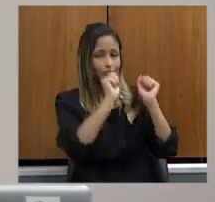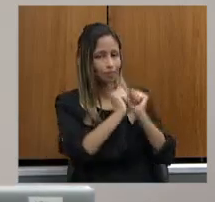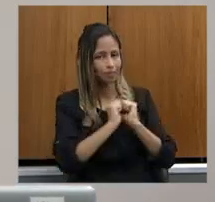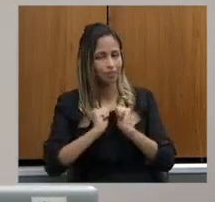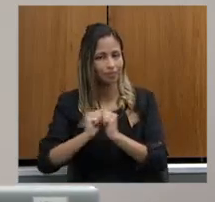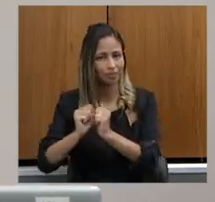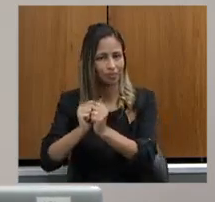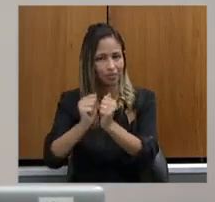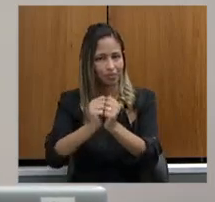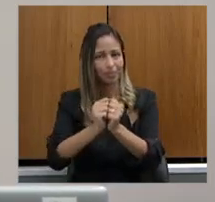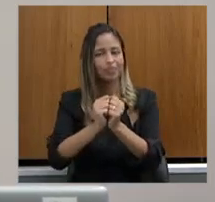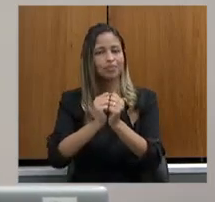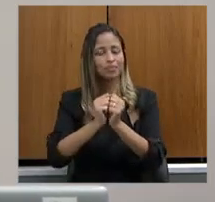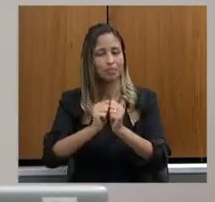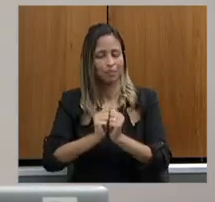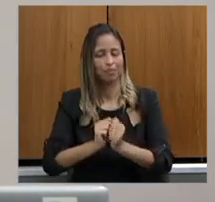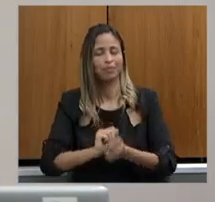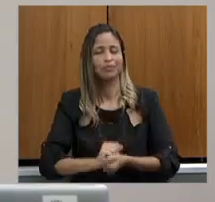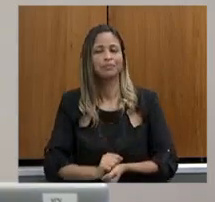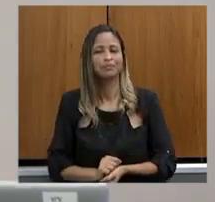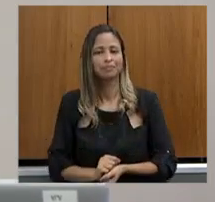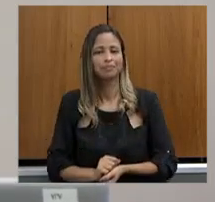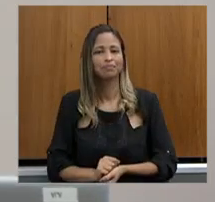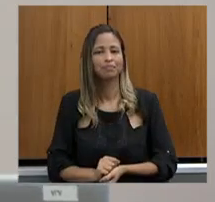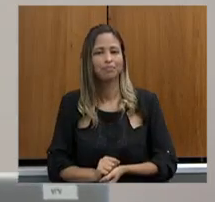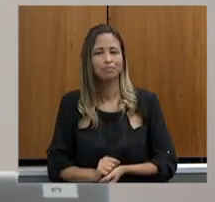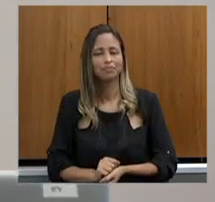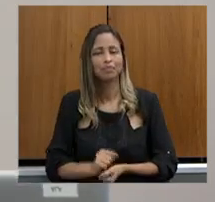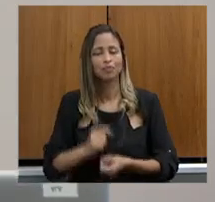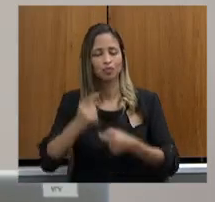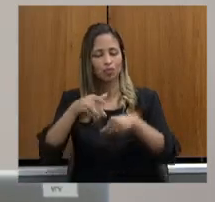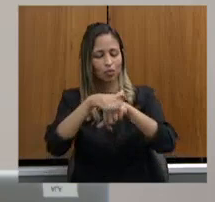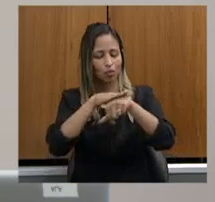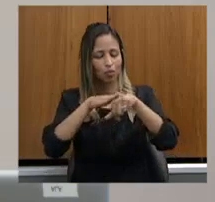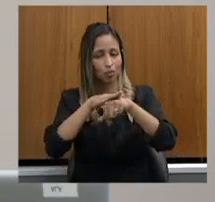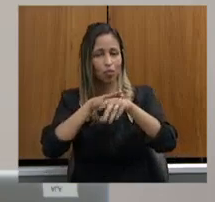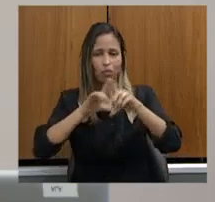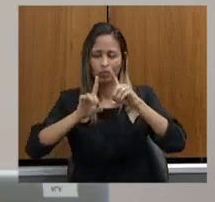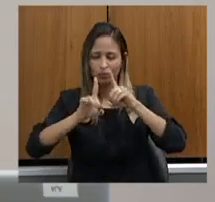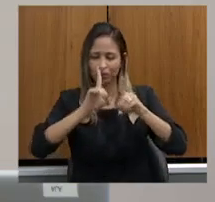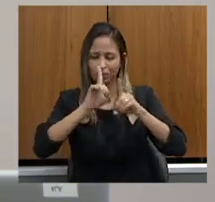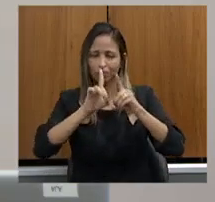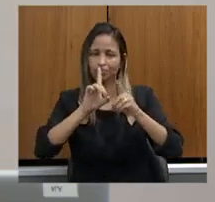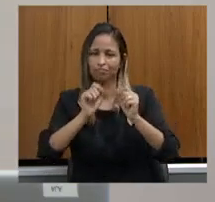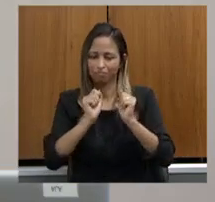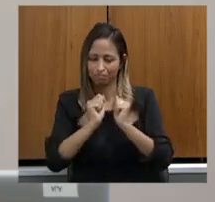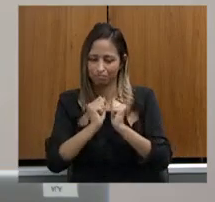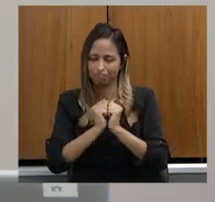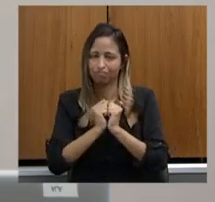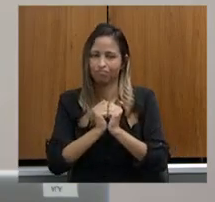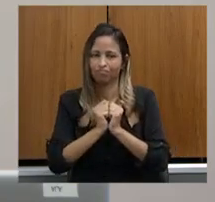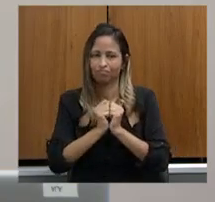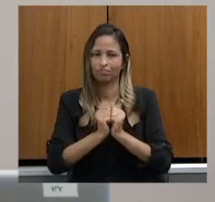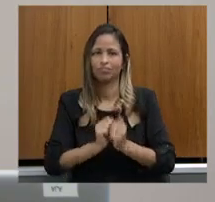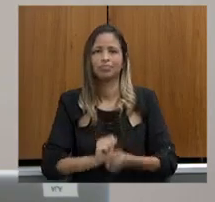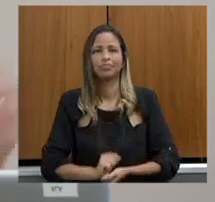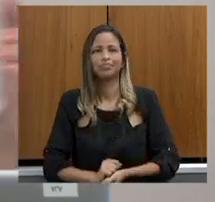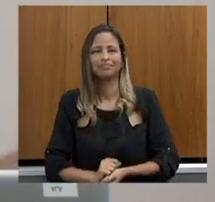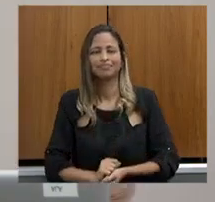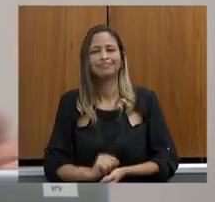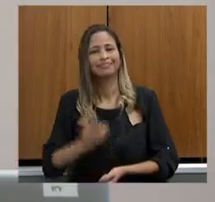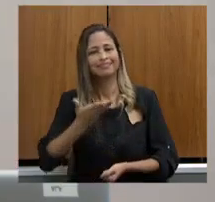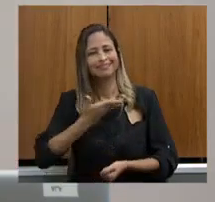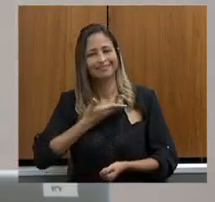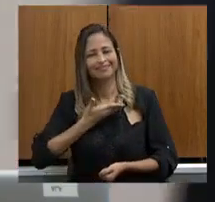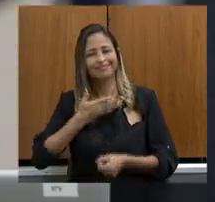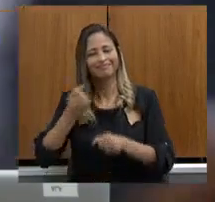e não plenário que o diálogo que formamos né E a